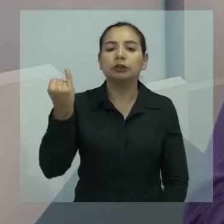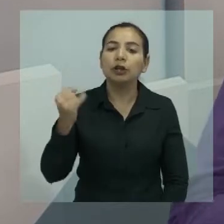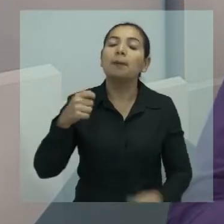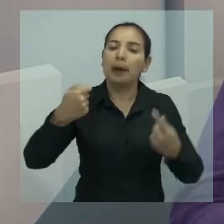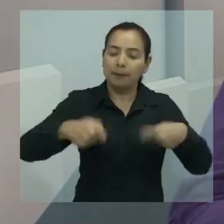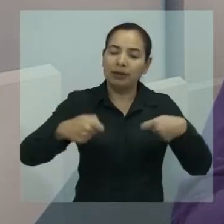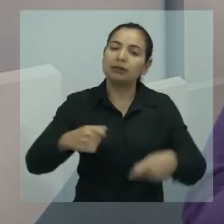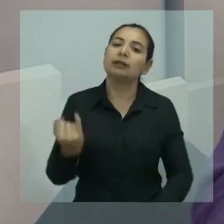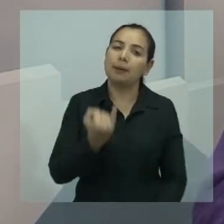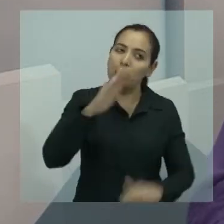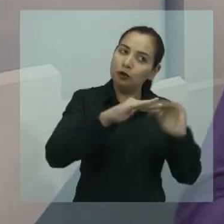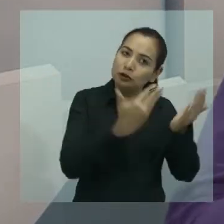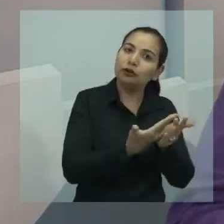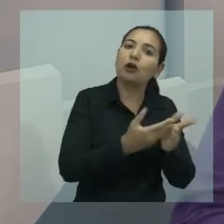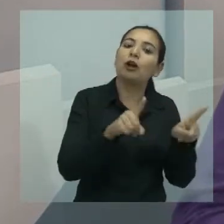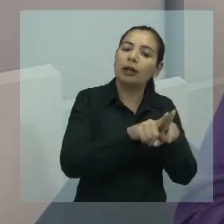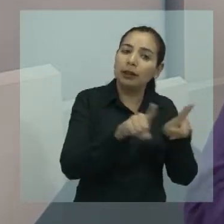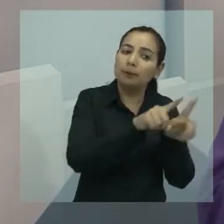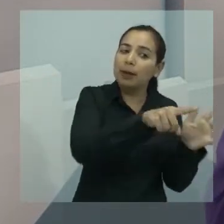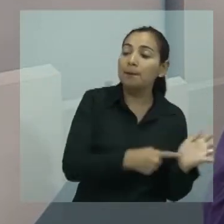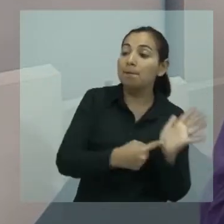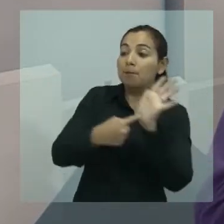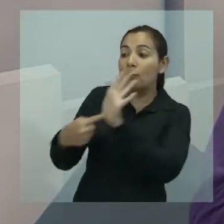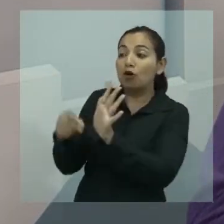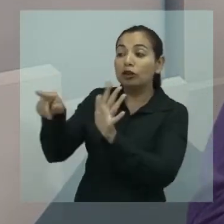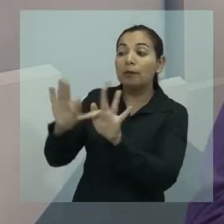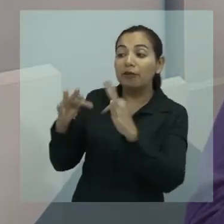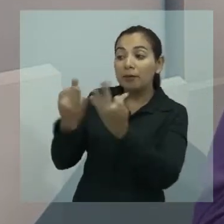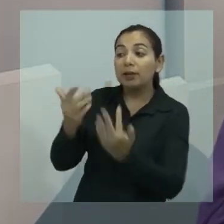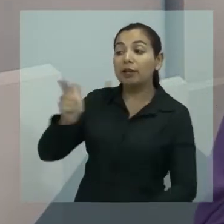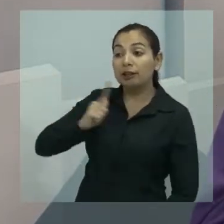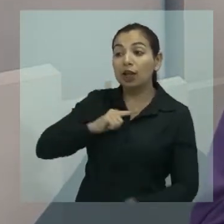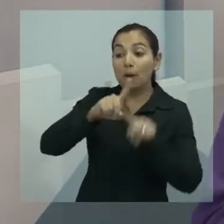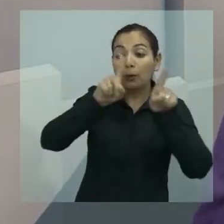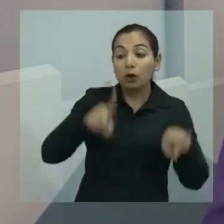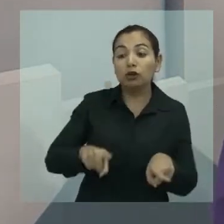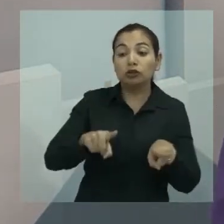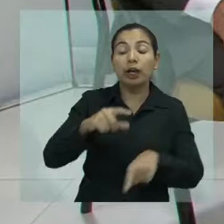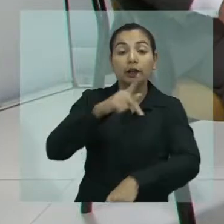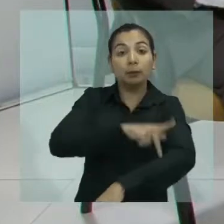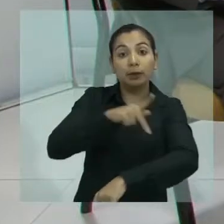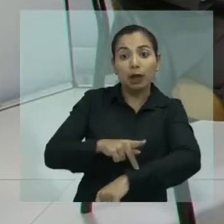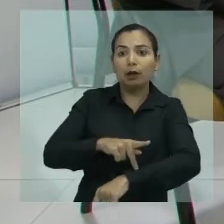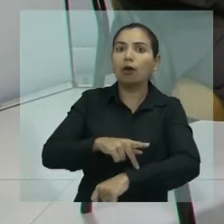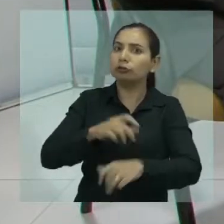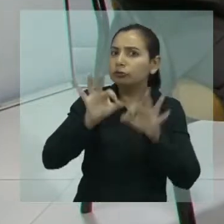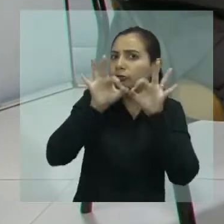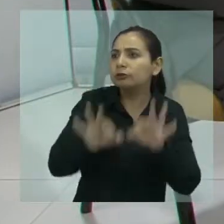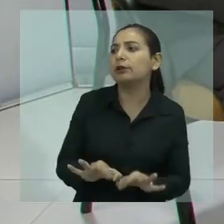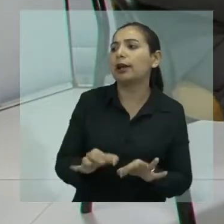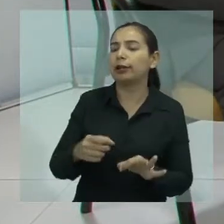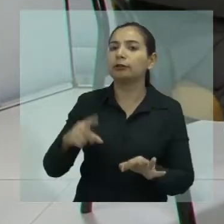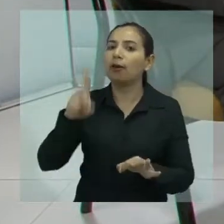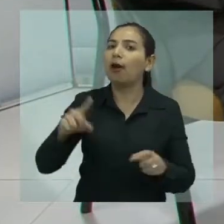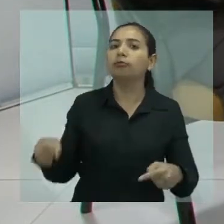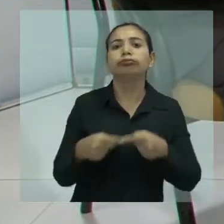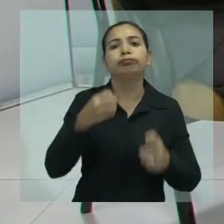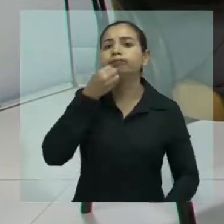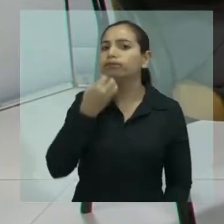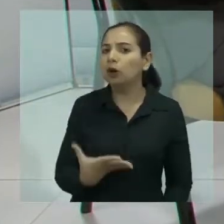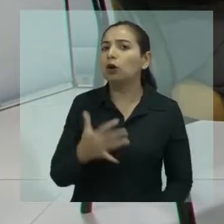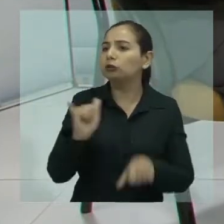de aprendizagem. Mas a participação da família é essencial, mas eu faço só uma ressalva. É importante que a escola demonstre para a família